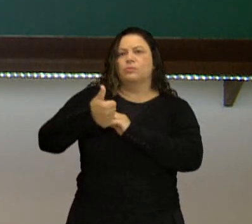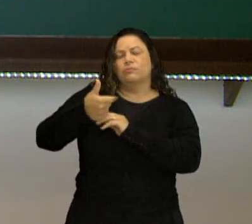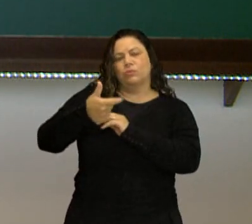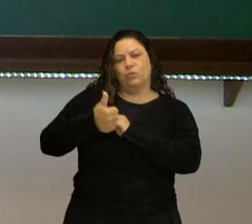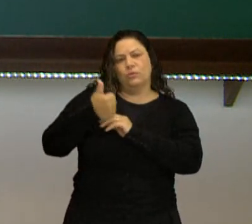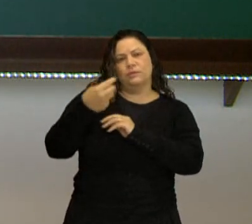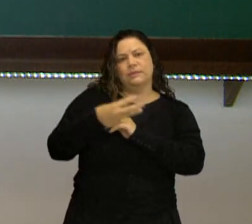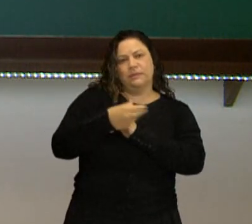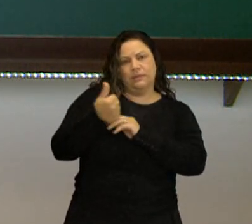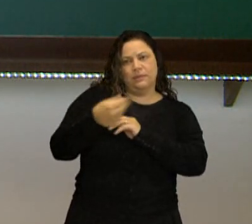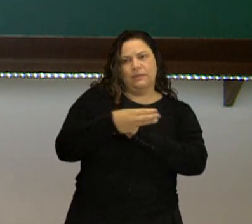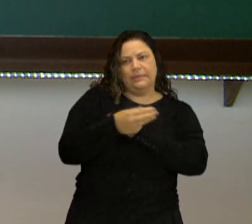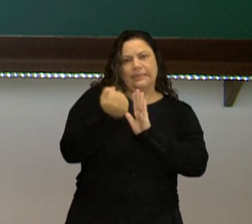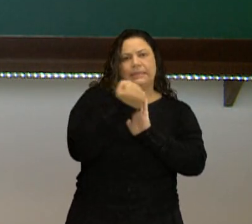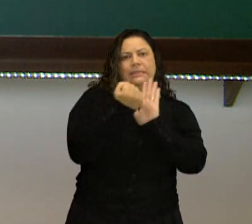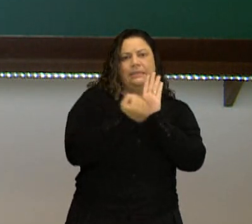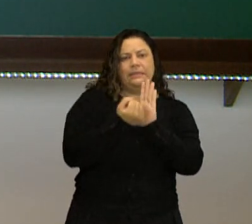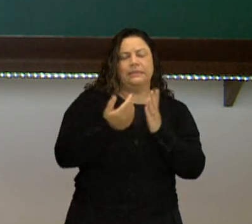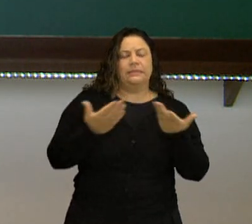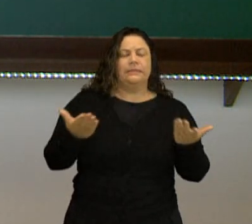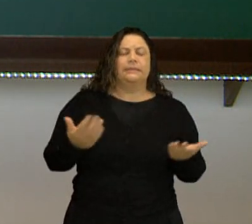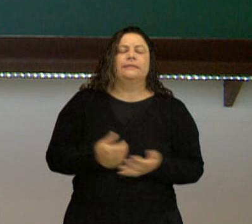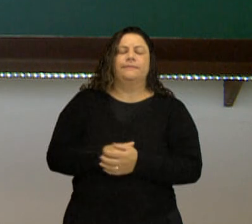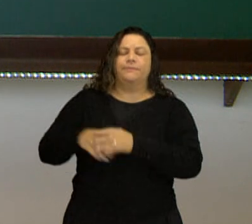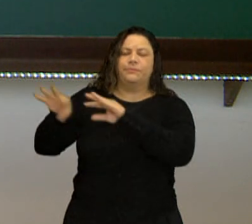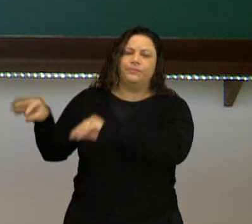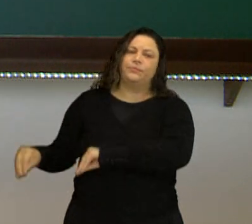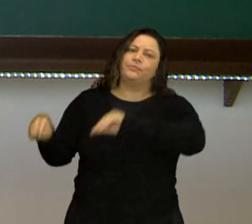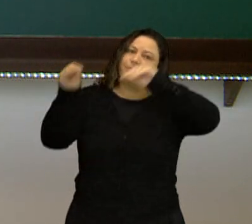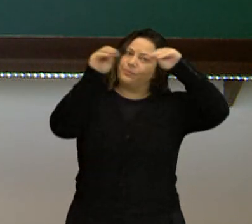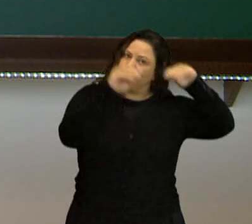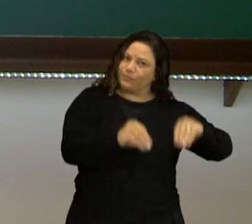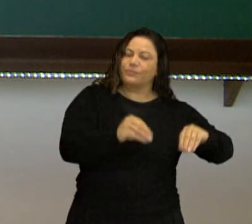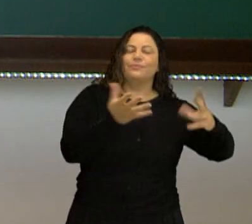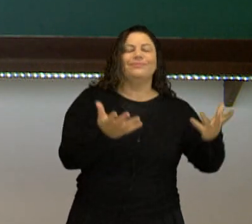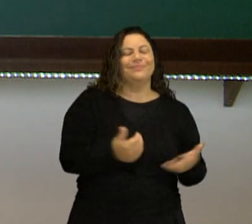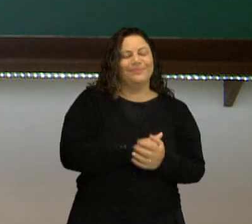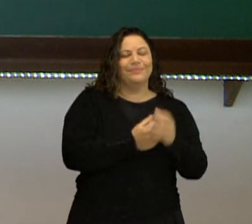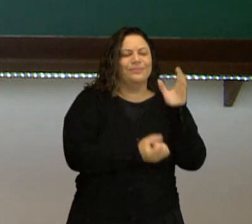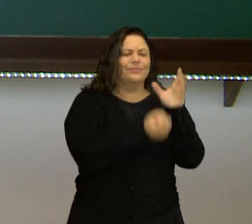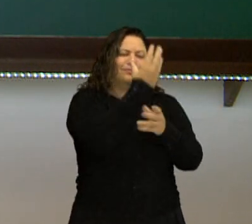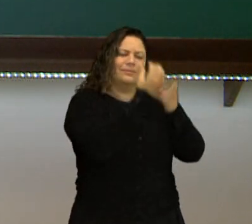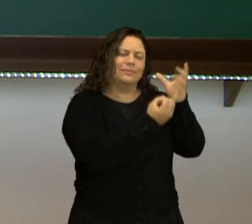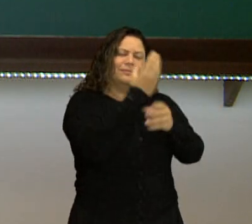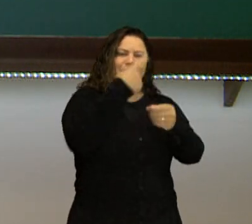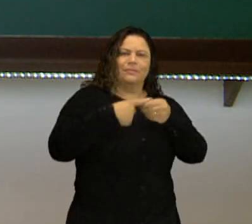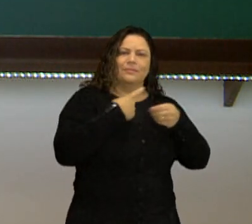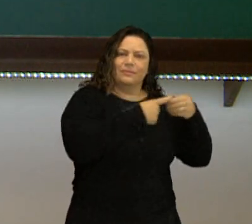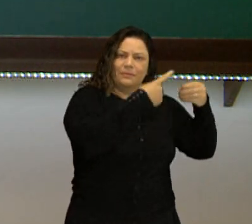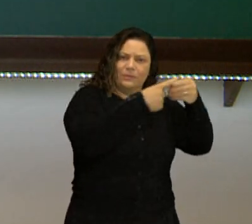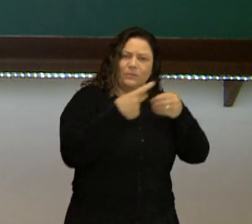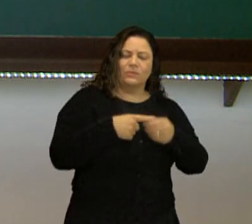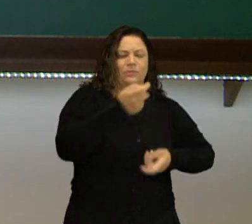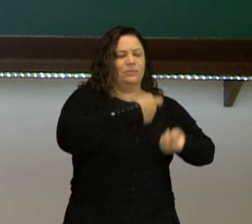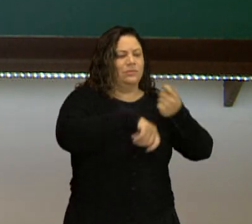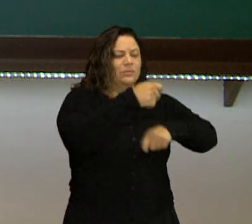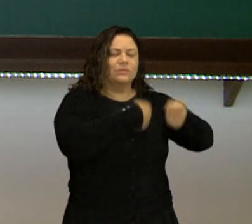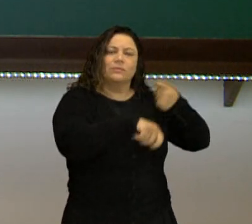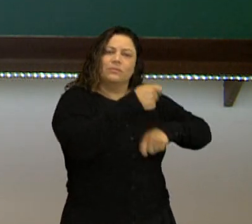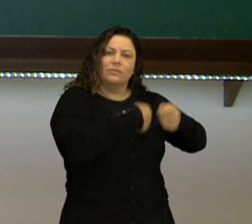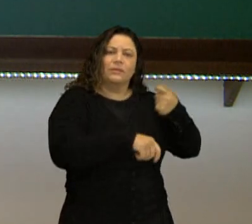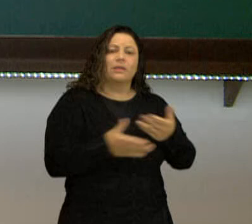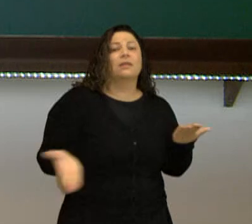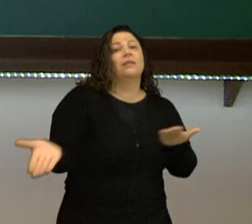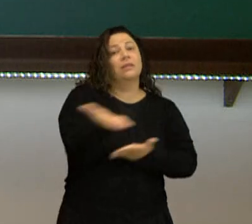século XIII, com esse êxodo rural, né, o ressurgimento das cidades, o ressurgimento do comércio e das